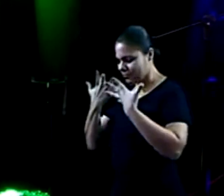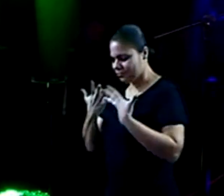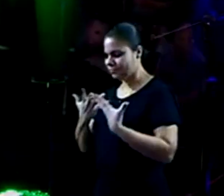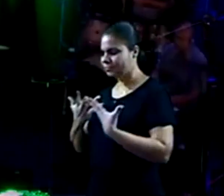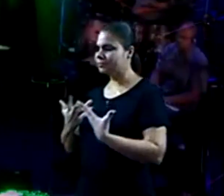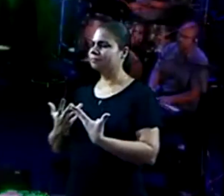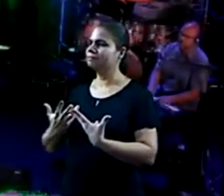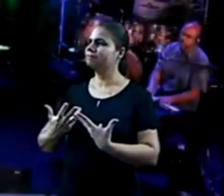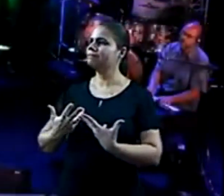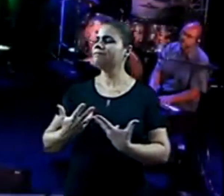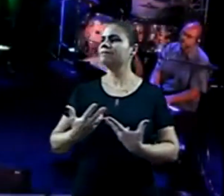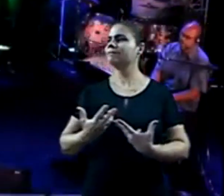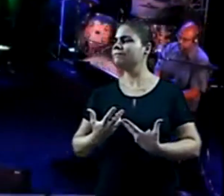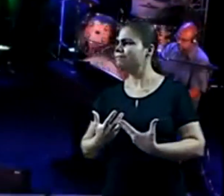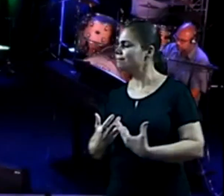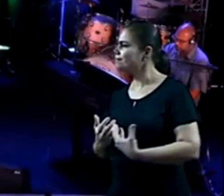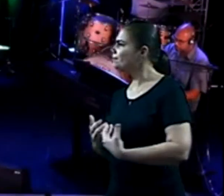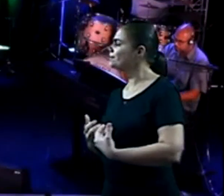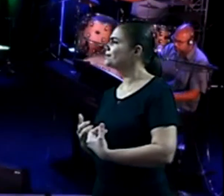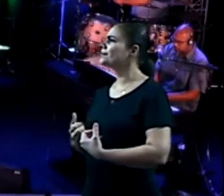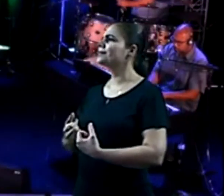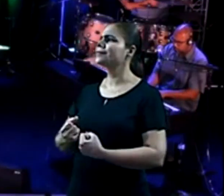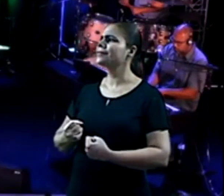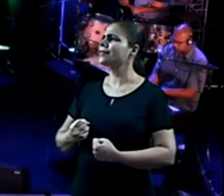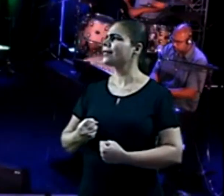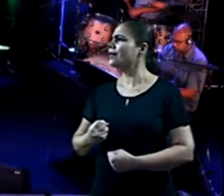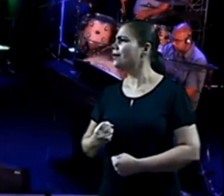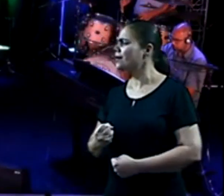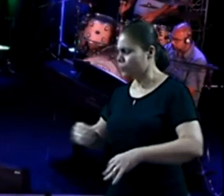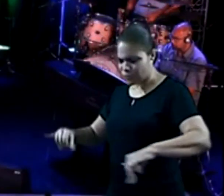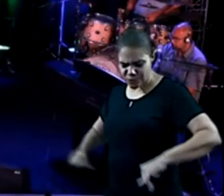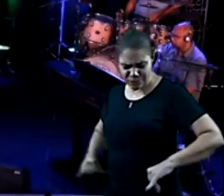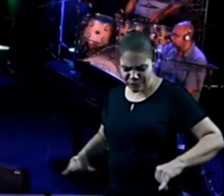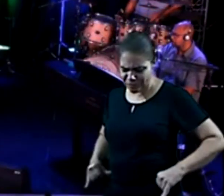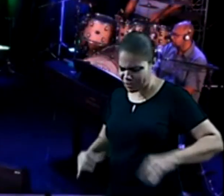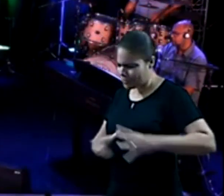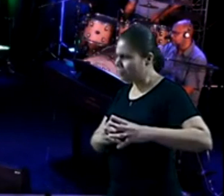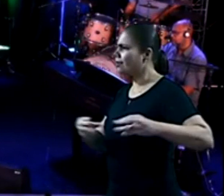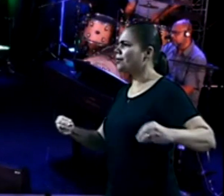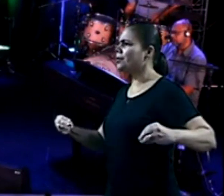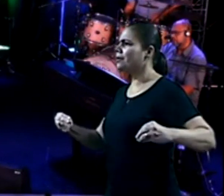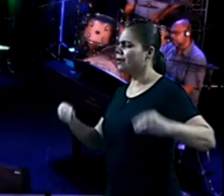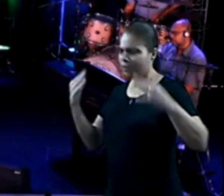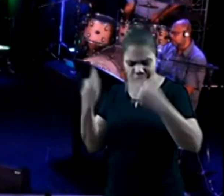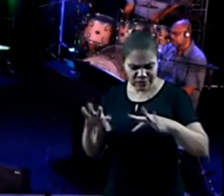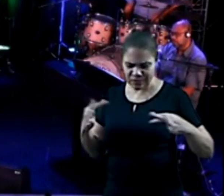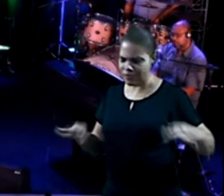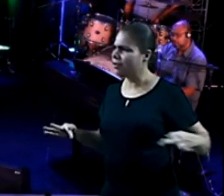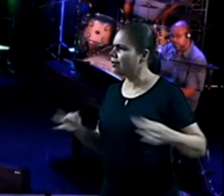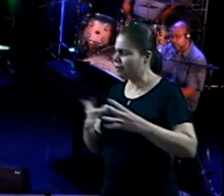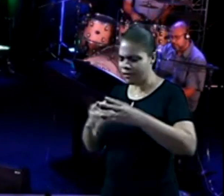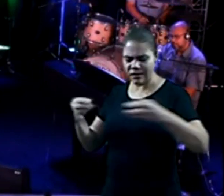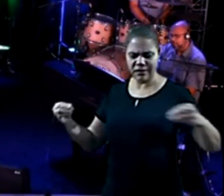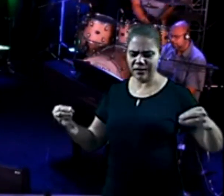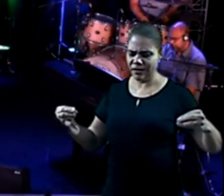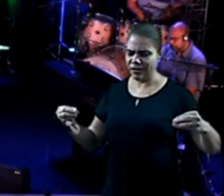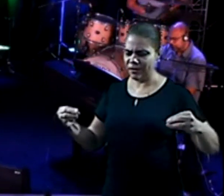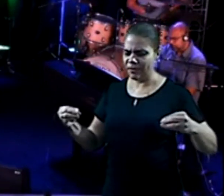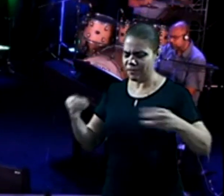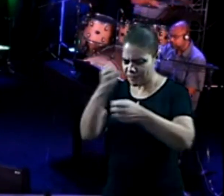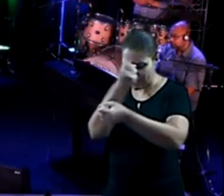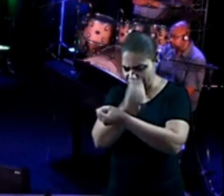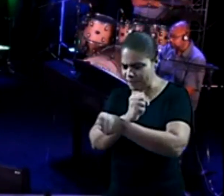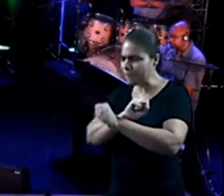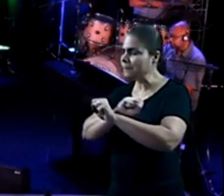acolheu e sarou minhas feridas, das algemas